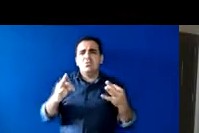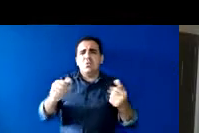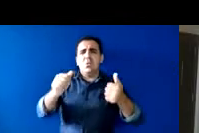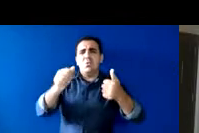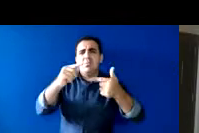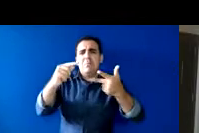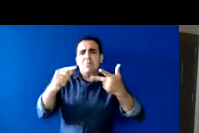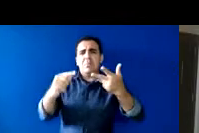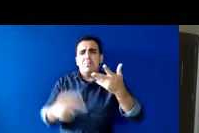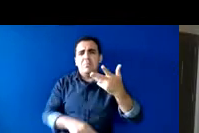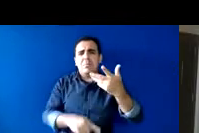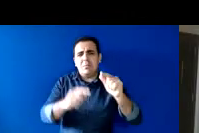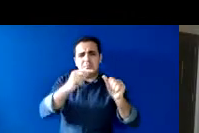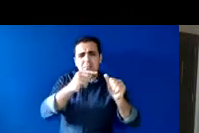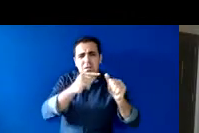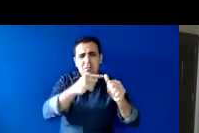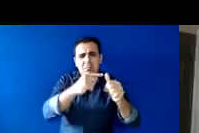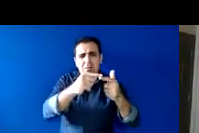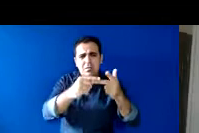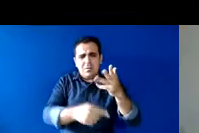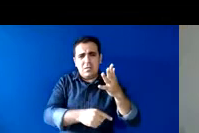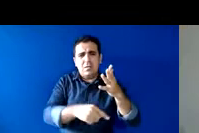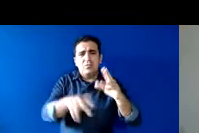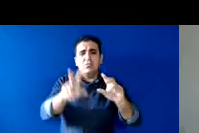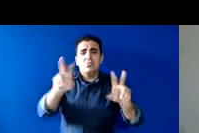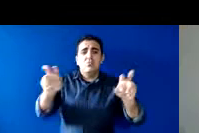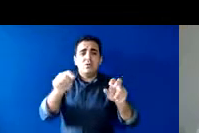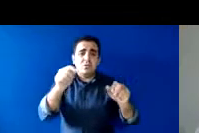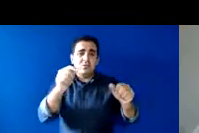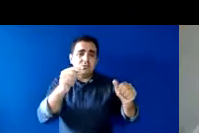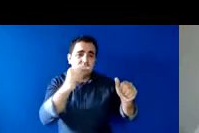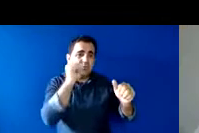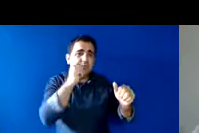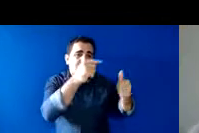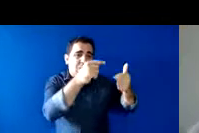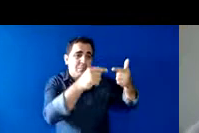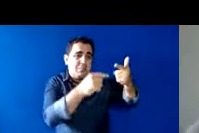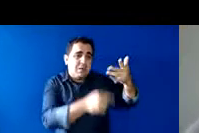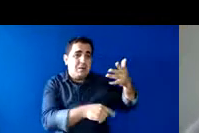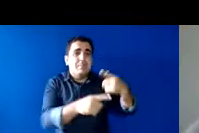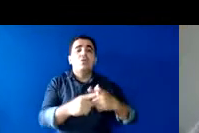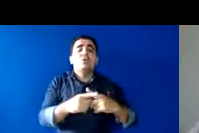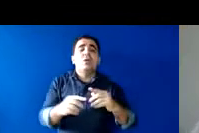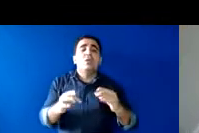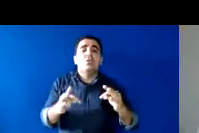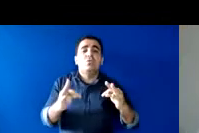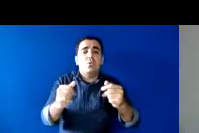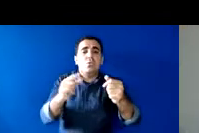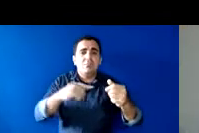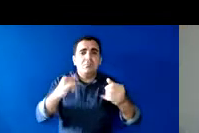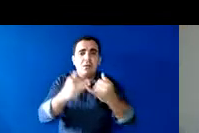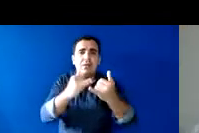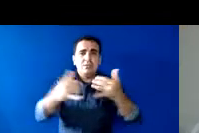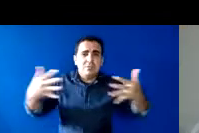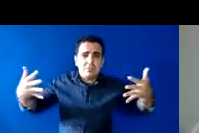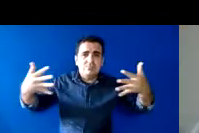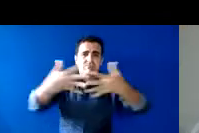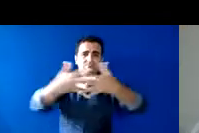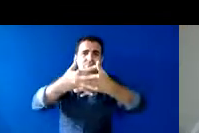de aspectos da vida sexual e reprodutiva da mulher? Porque todas elas estão entrelaçadas,